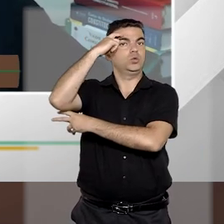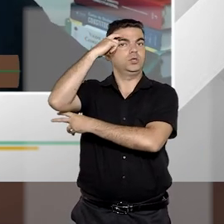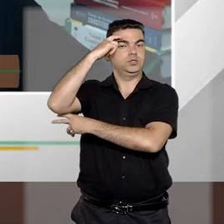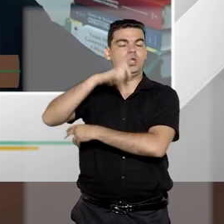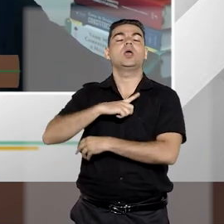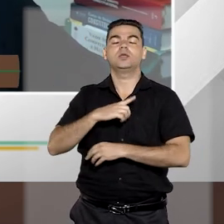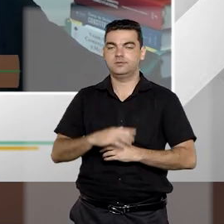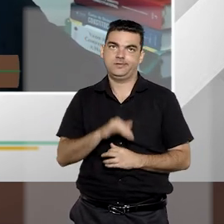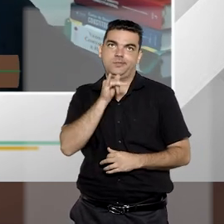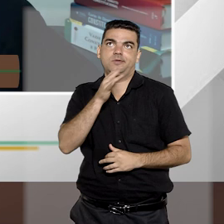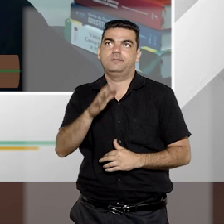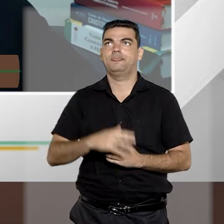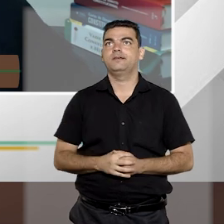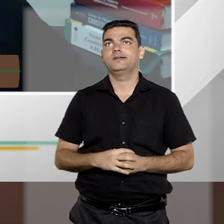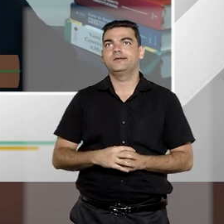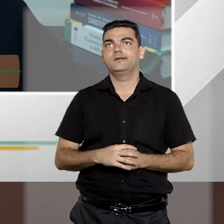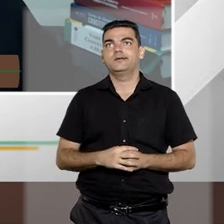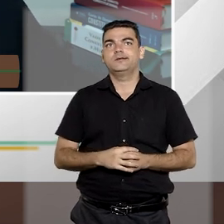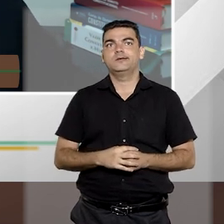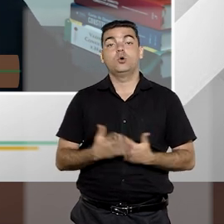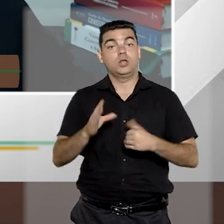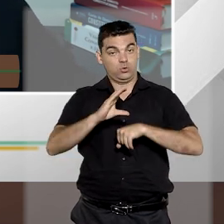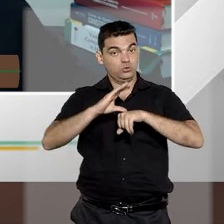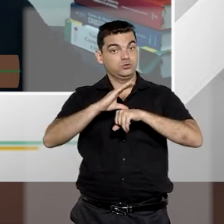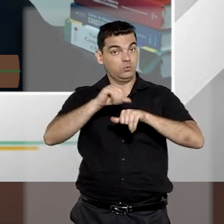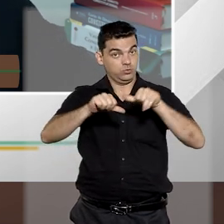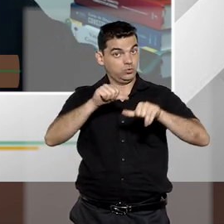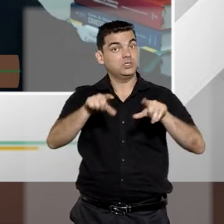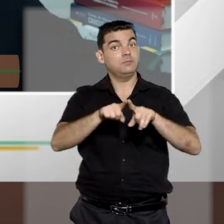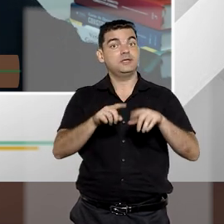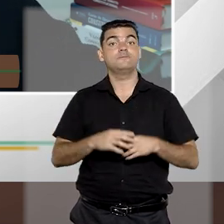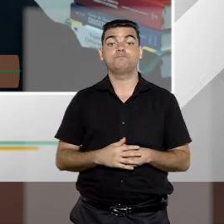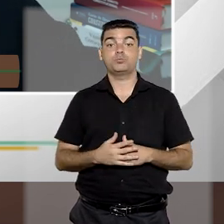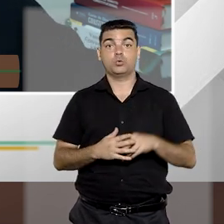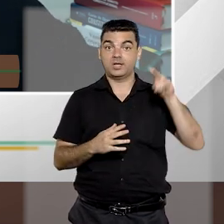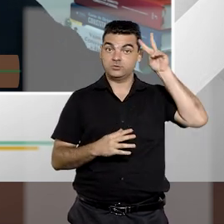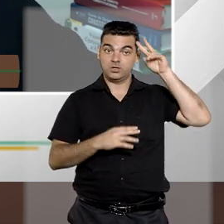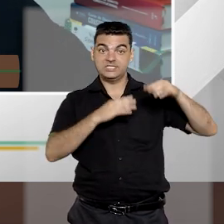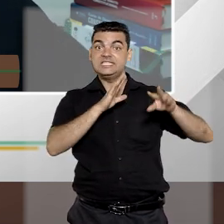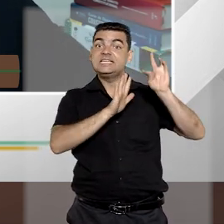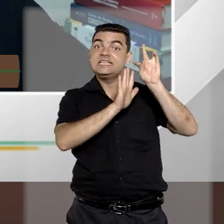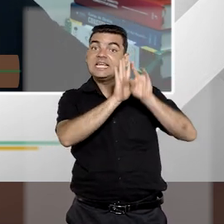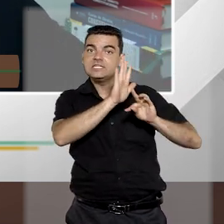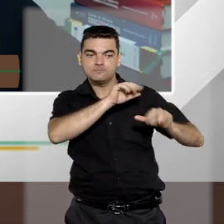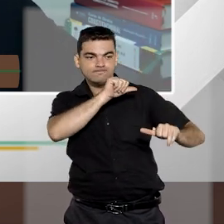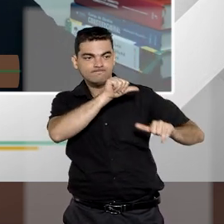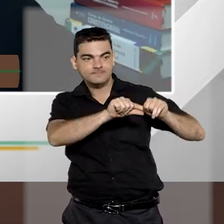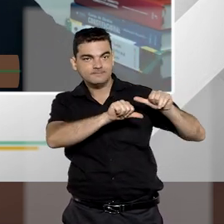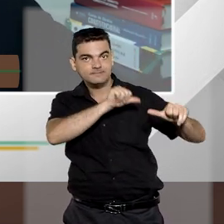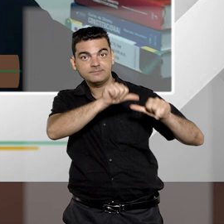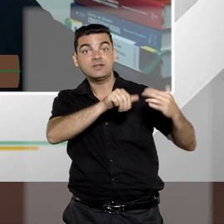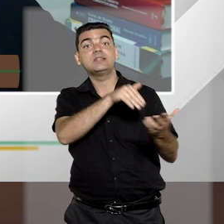detrás disso. Exemplo, nós temos uma evolução constitucional. O nosso próprio histórico de textos, né,